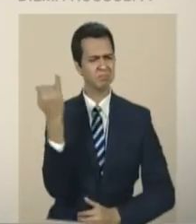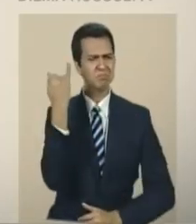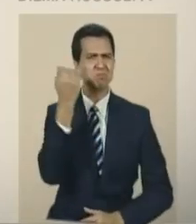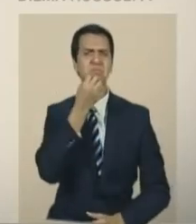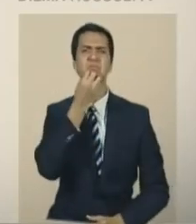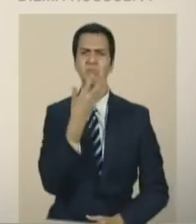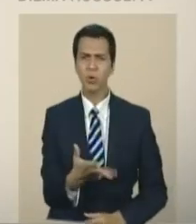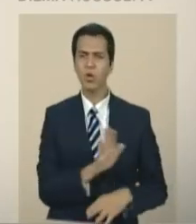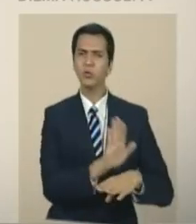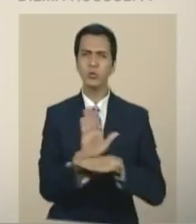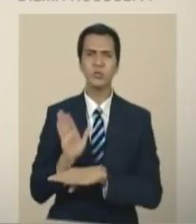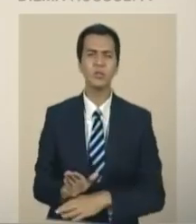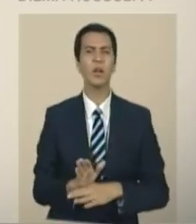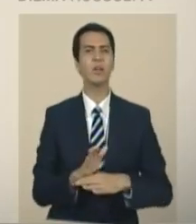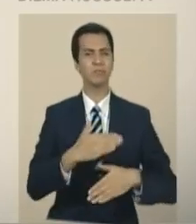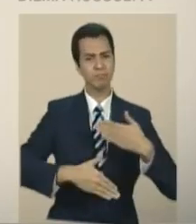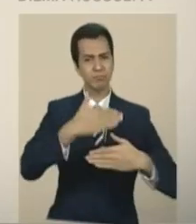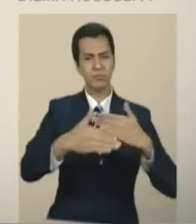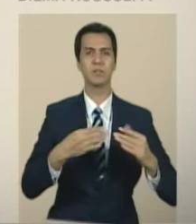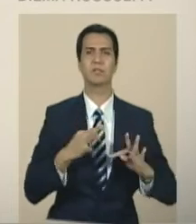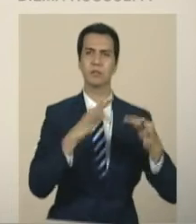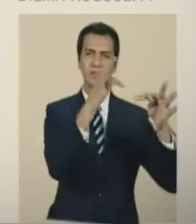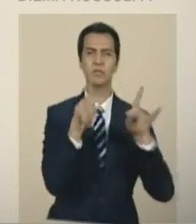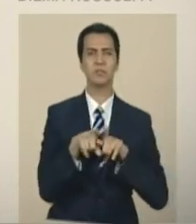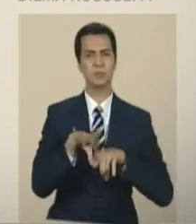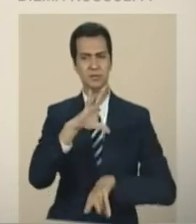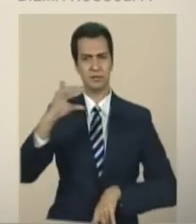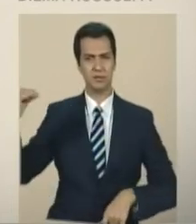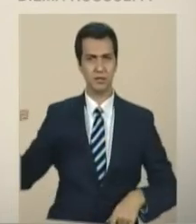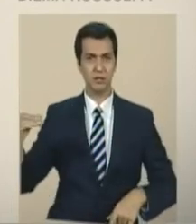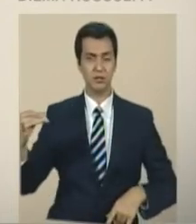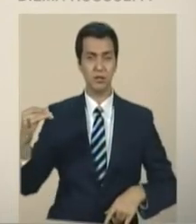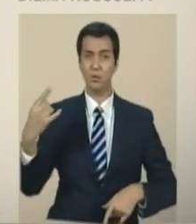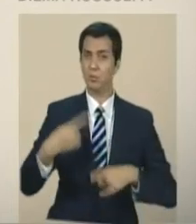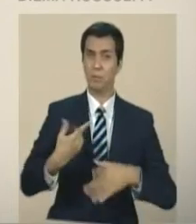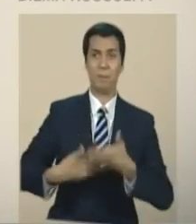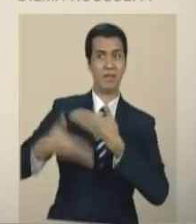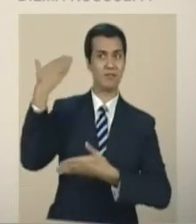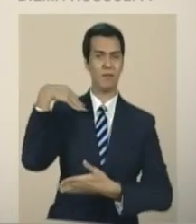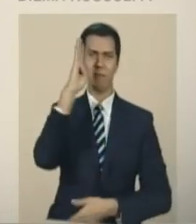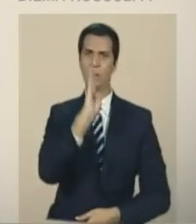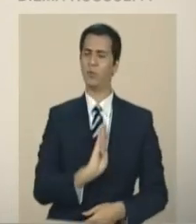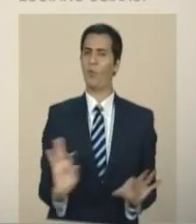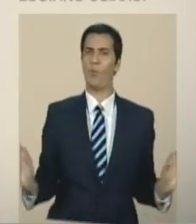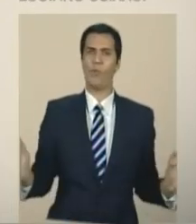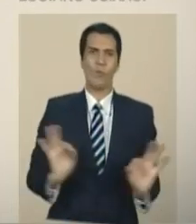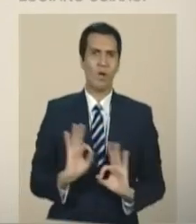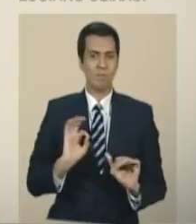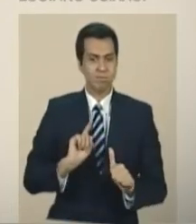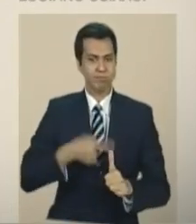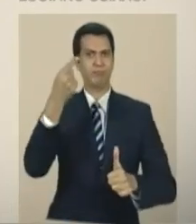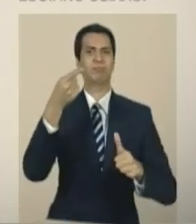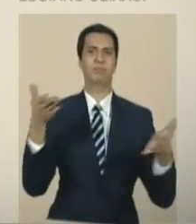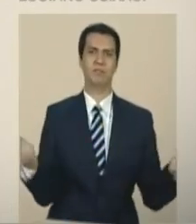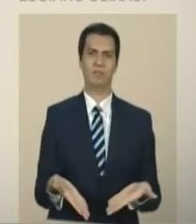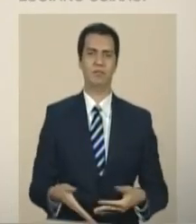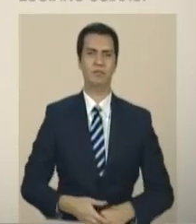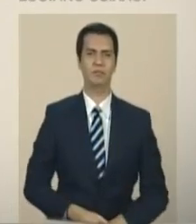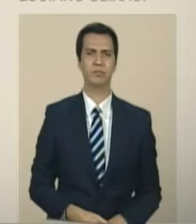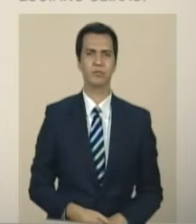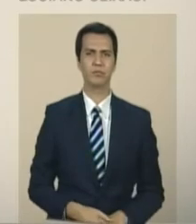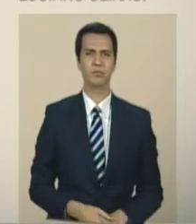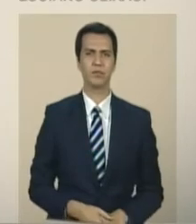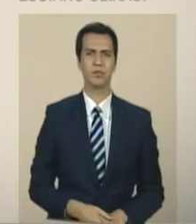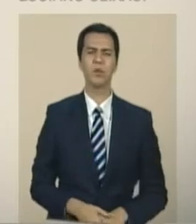tecnológica de nossos jovens numa escala Luciano nunca antes vista no nosso país algumas empresas também